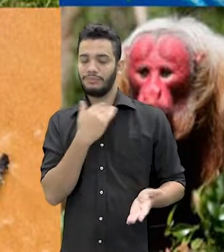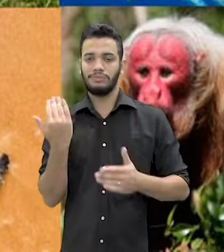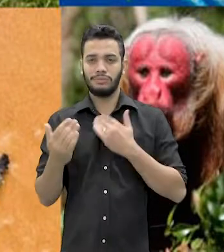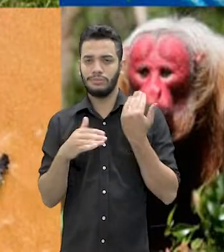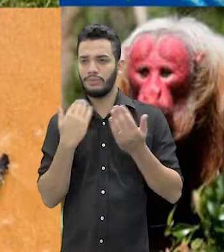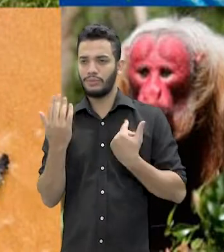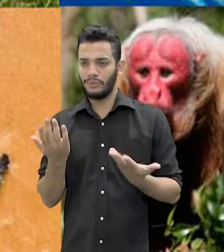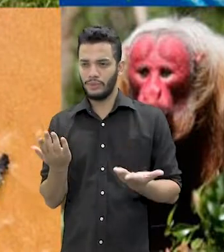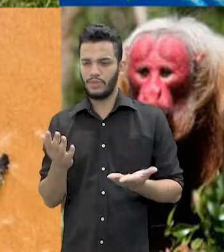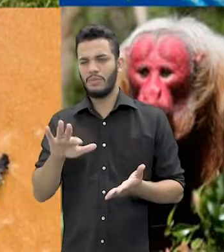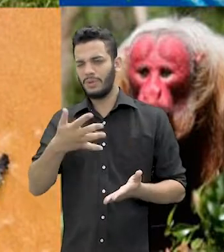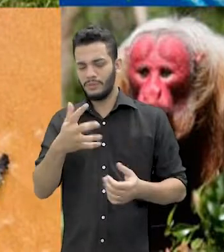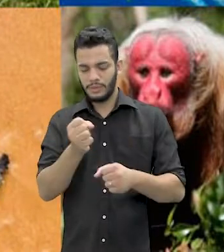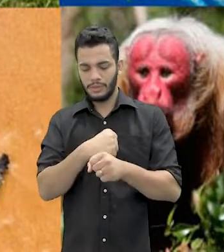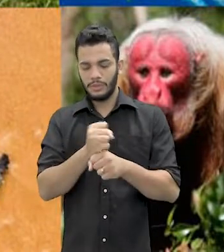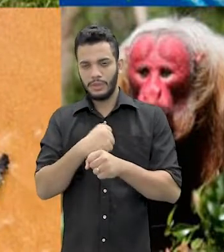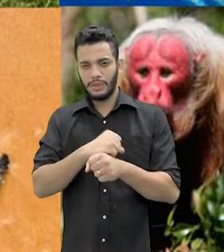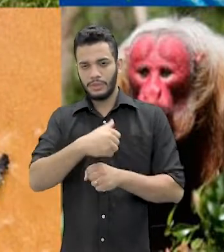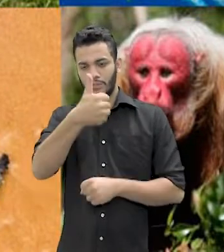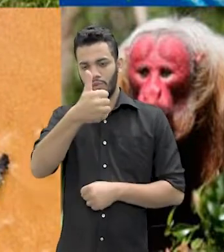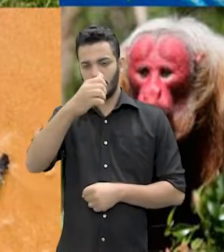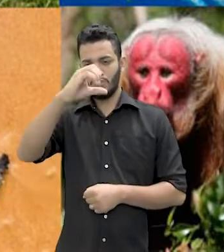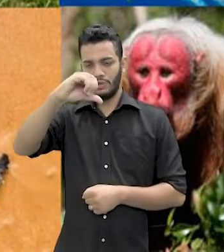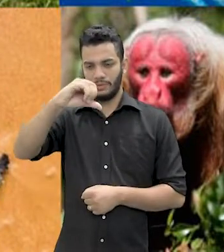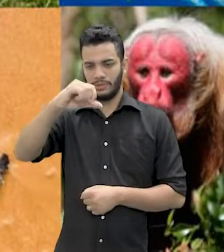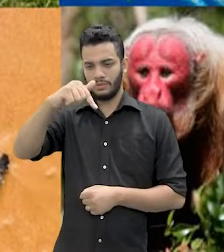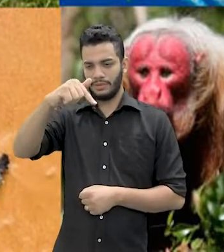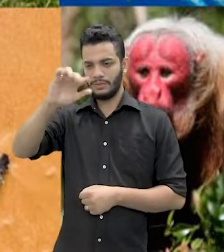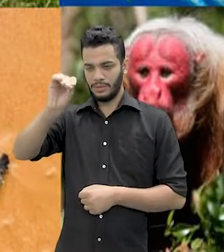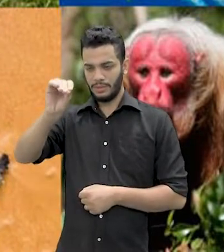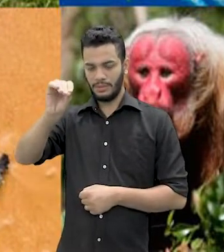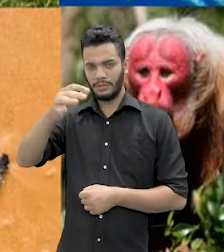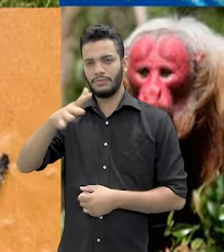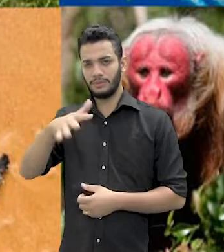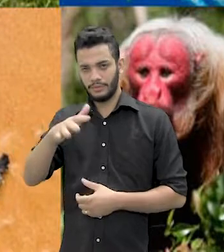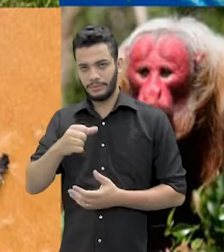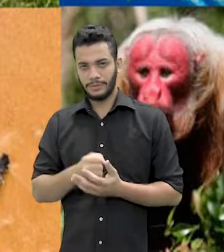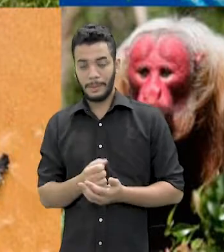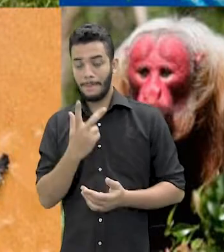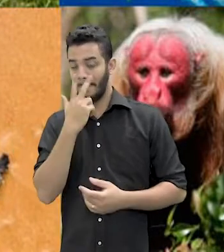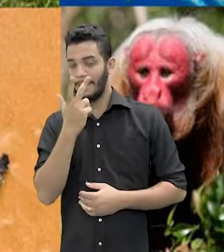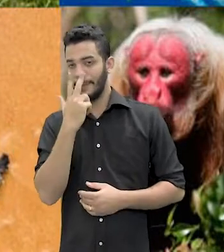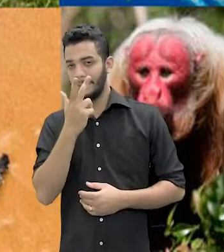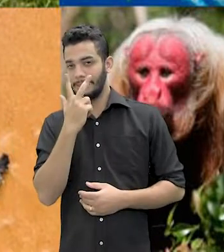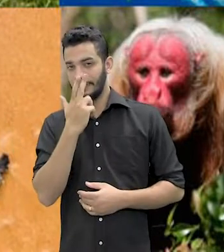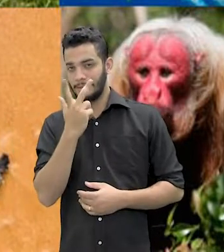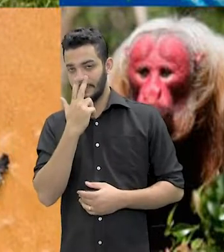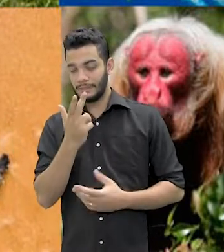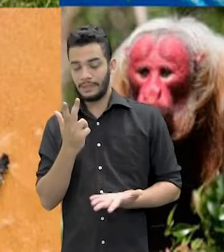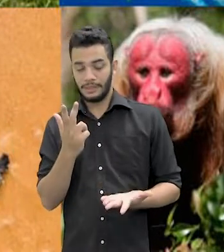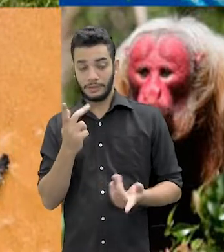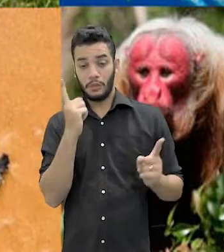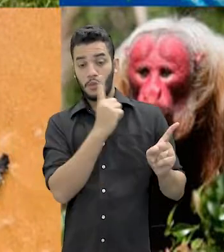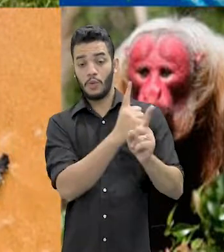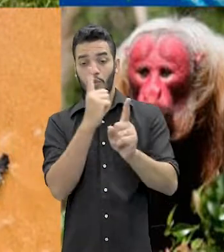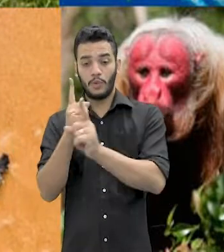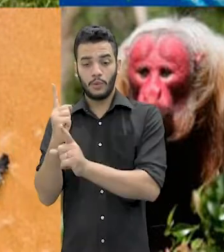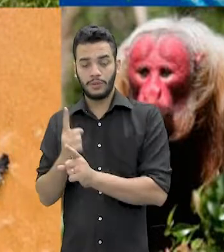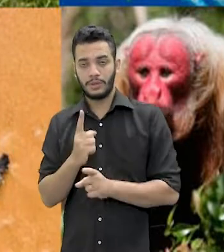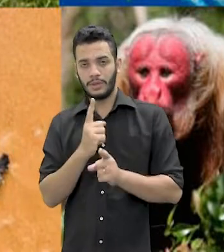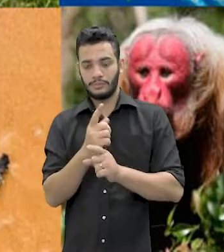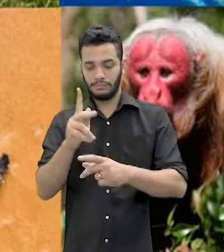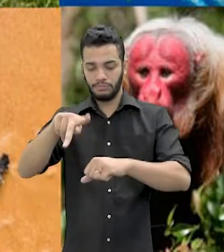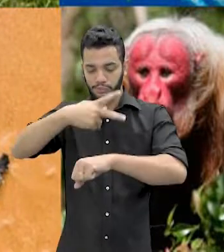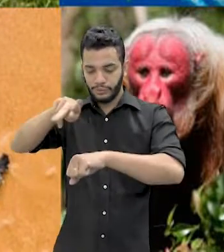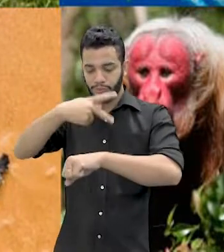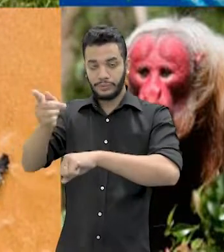70. Entretanto, já foi visualizada mais recentemente no Uruguai, Paraguai e Argentina, onde